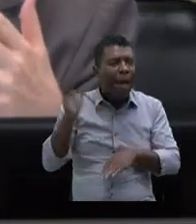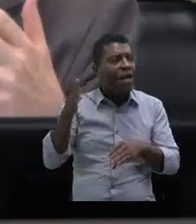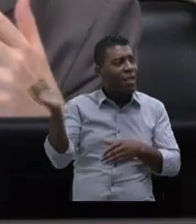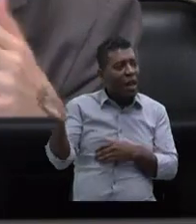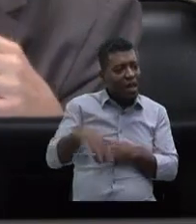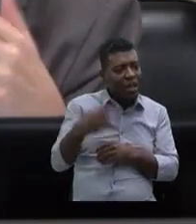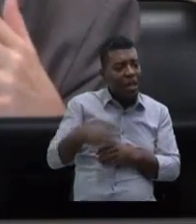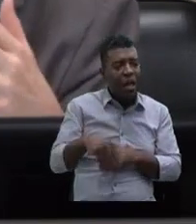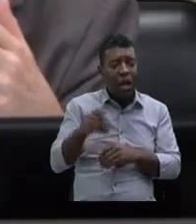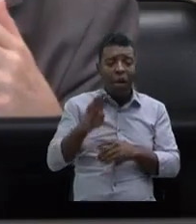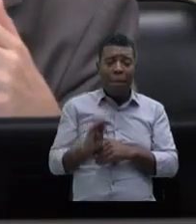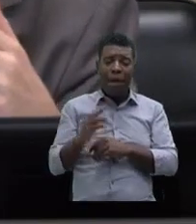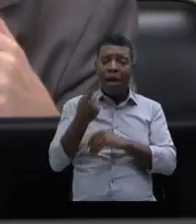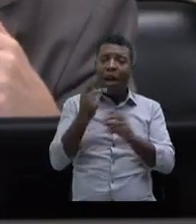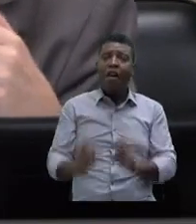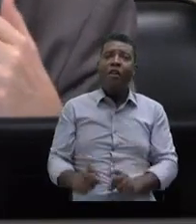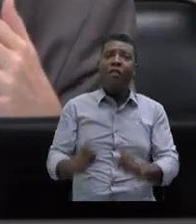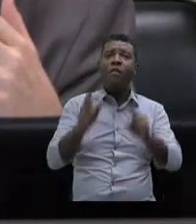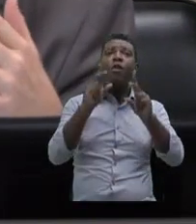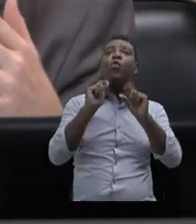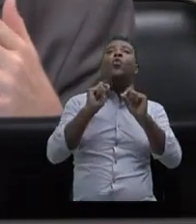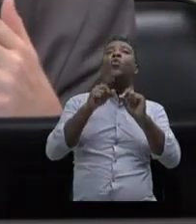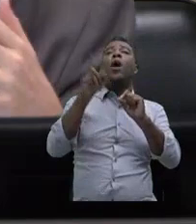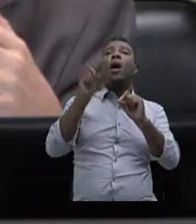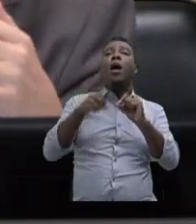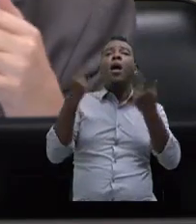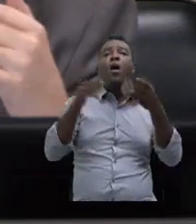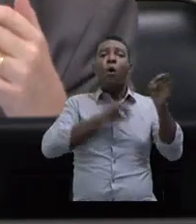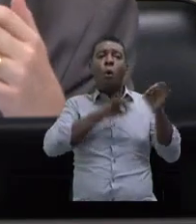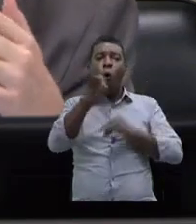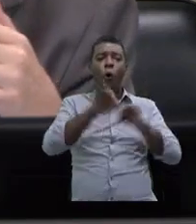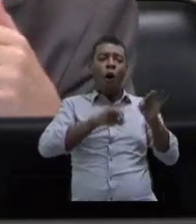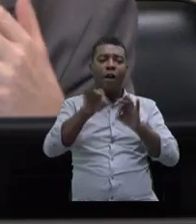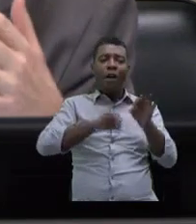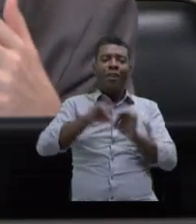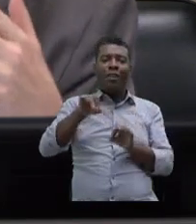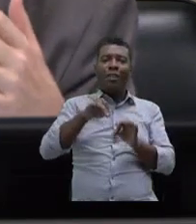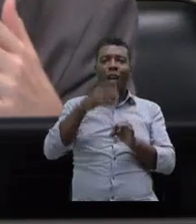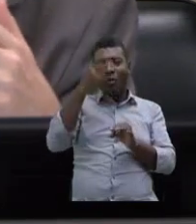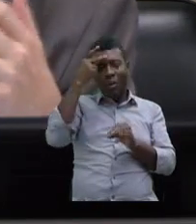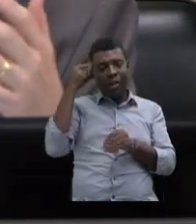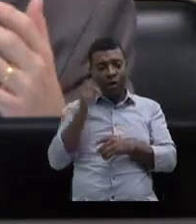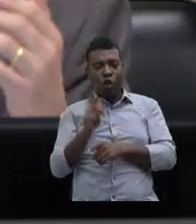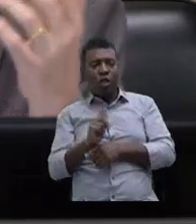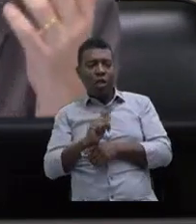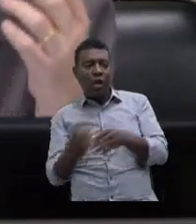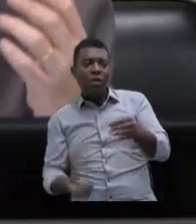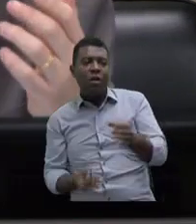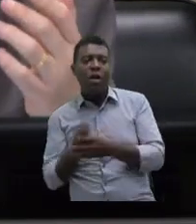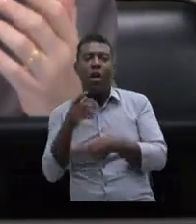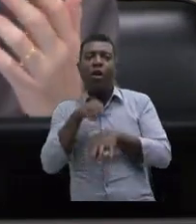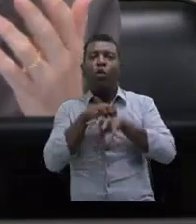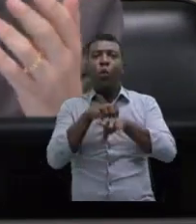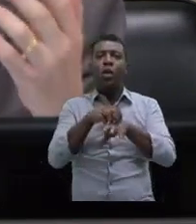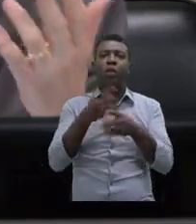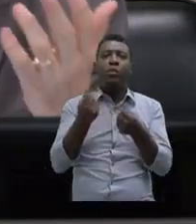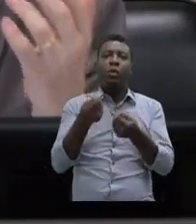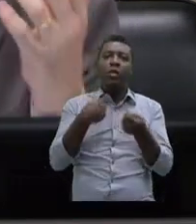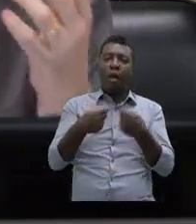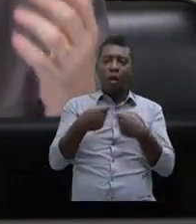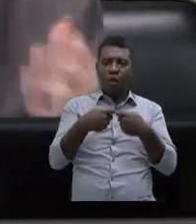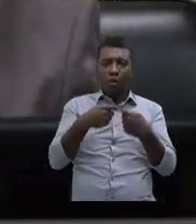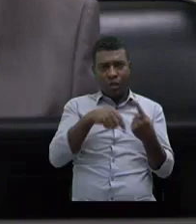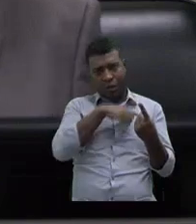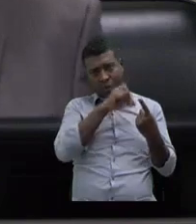melhor Belo Horizonte para os grandes organizadores desse evento, de turismo, de evento, de negócio. Essa é